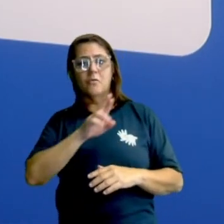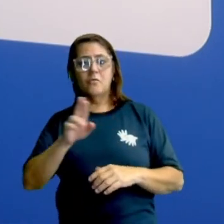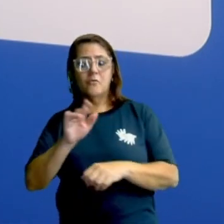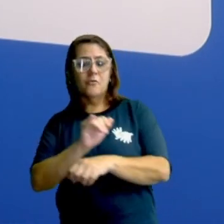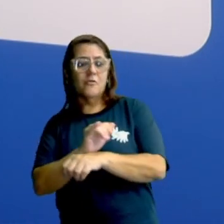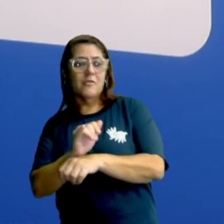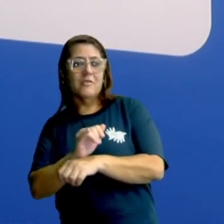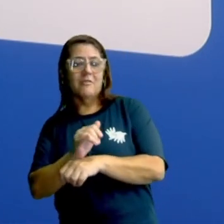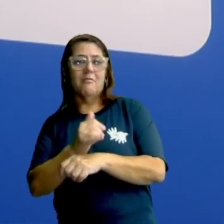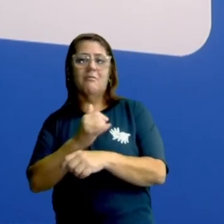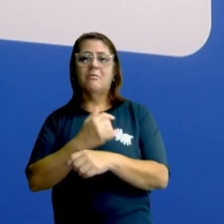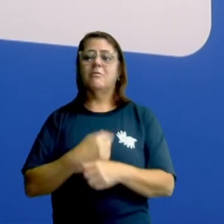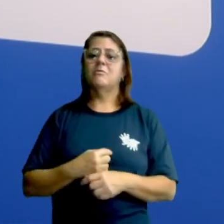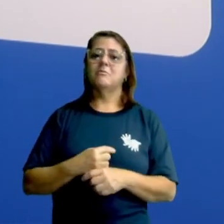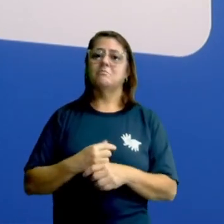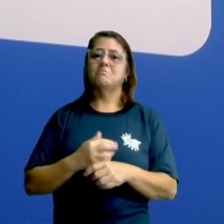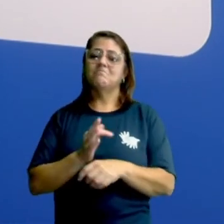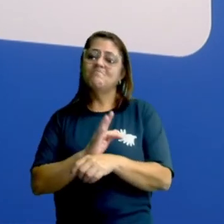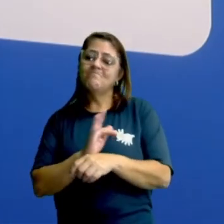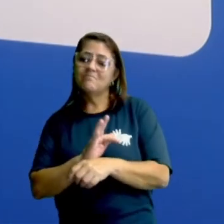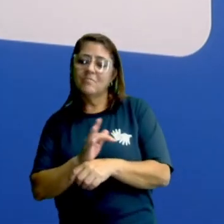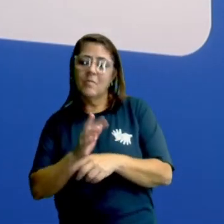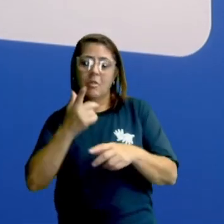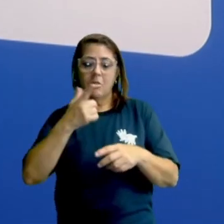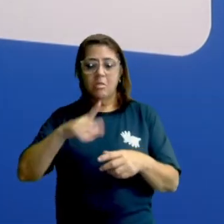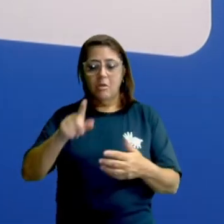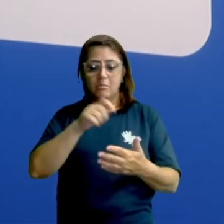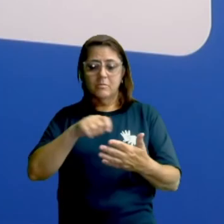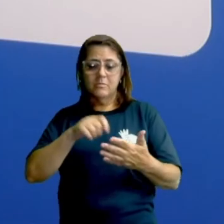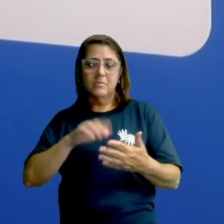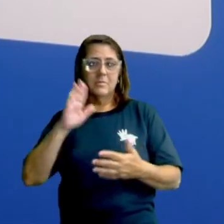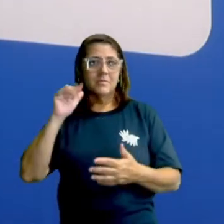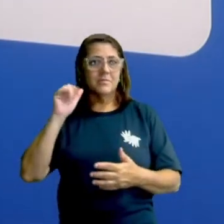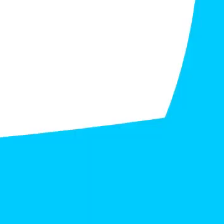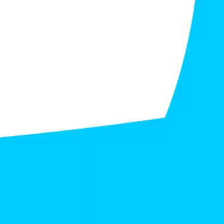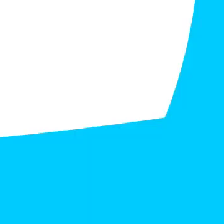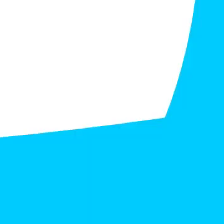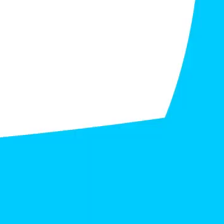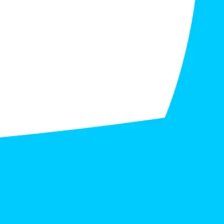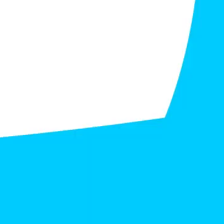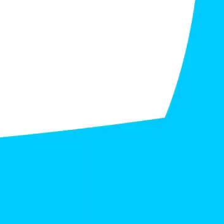os vídeos, tire suas dúvidas, faça suas anotações. Até a próxima!